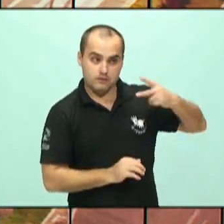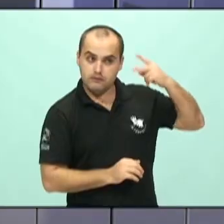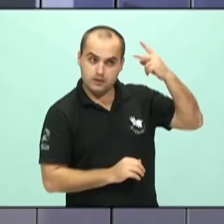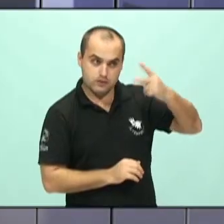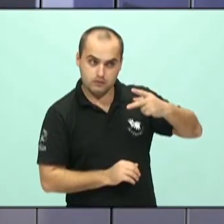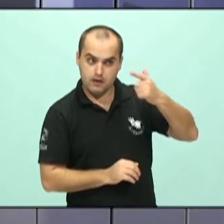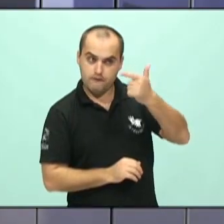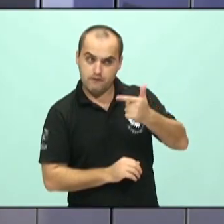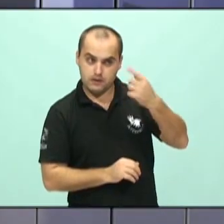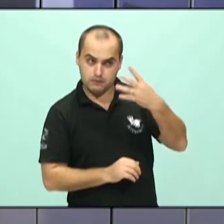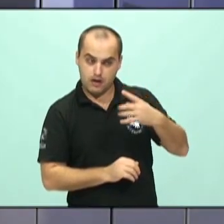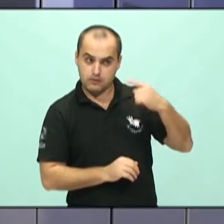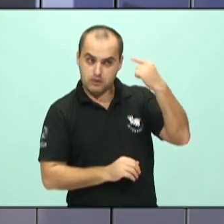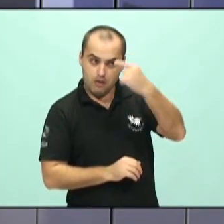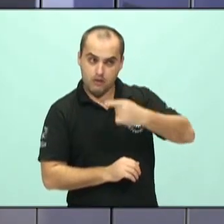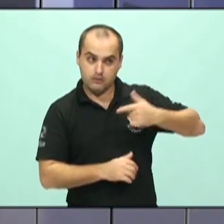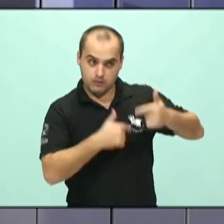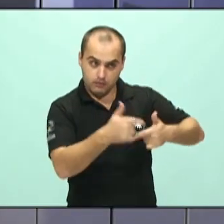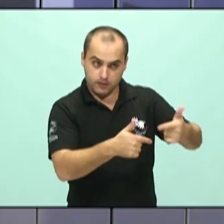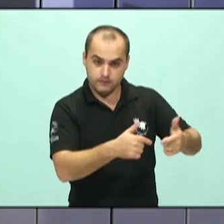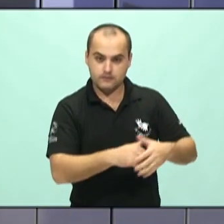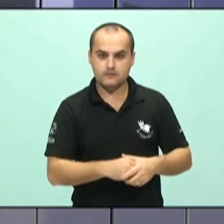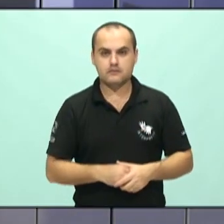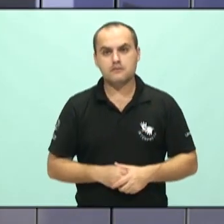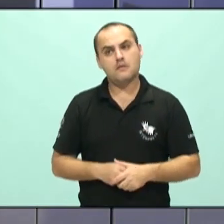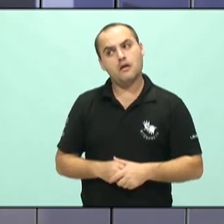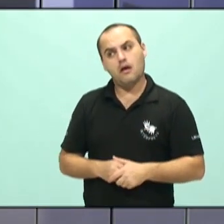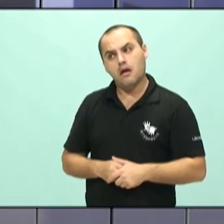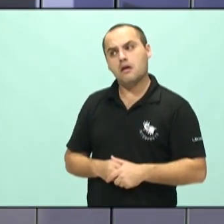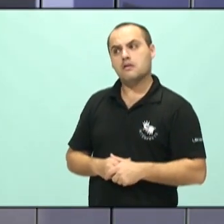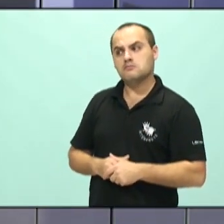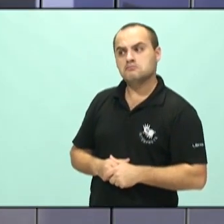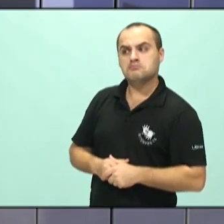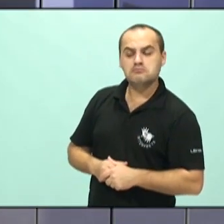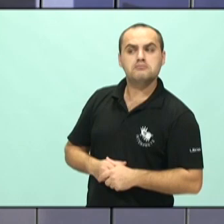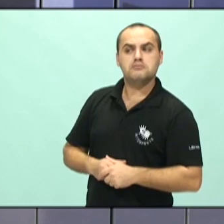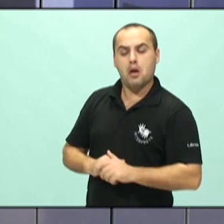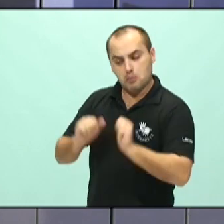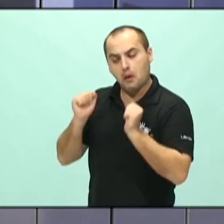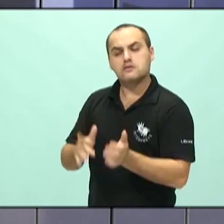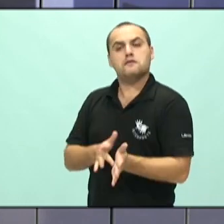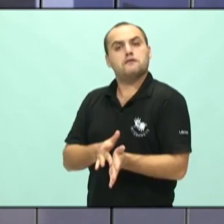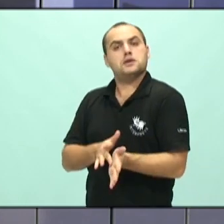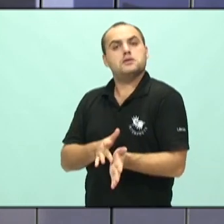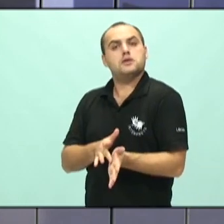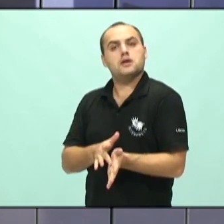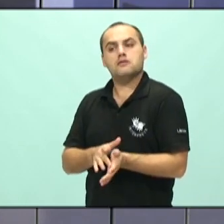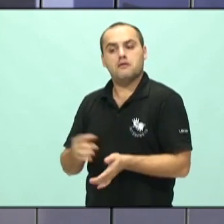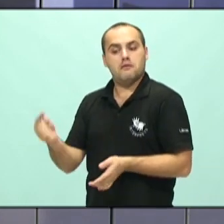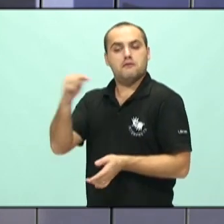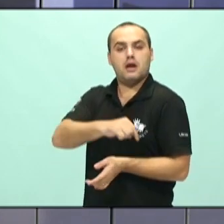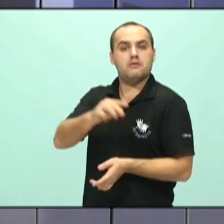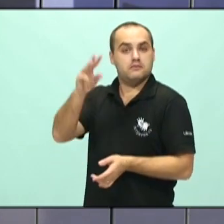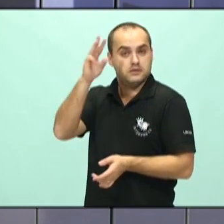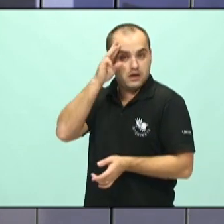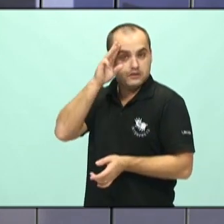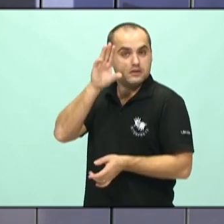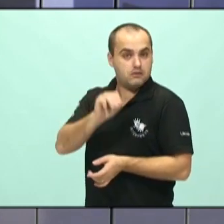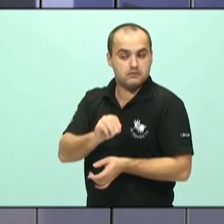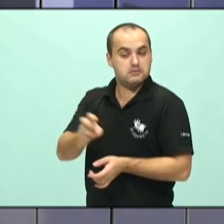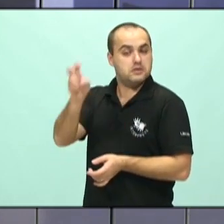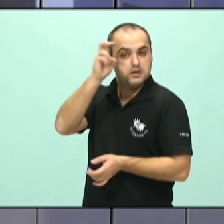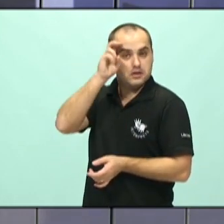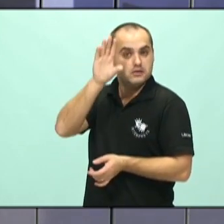horas, não é? Assim, com todo respeito, dá para fingir. Eu posso fingir ser vereador, eu posso vir aqui terça-feira à noite, quinta-feira à